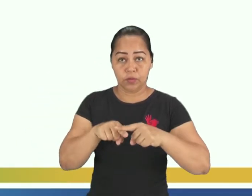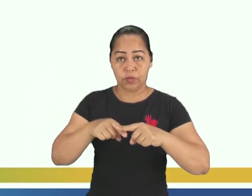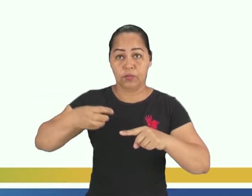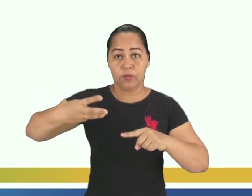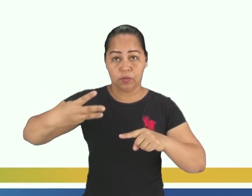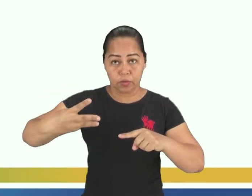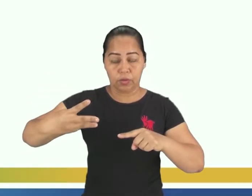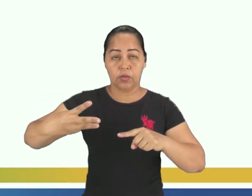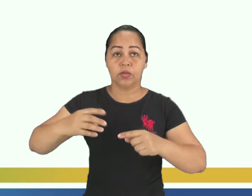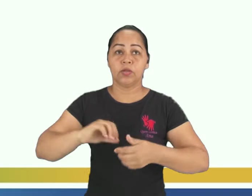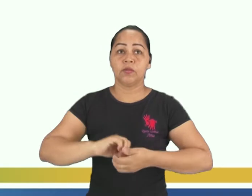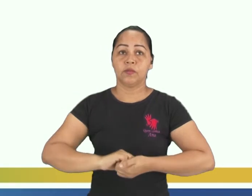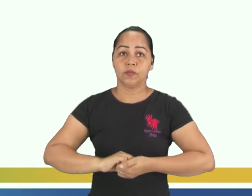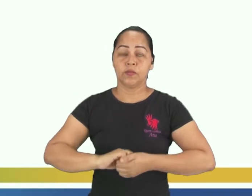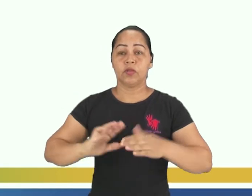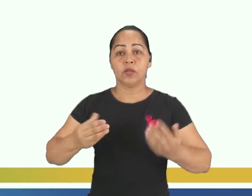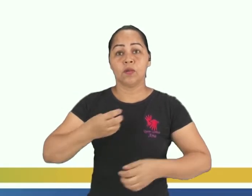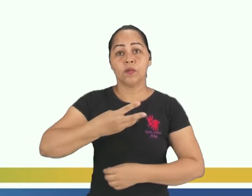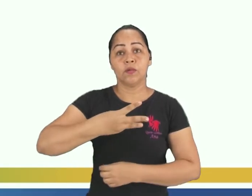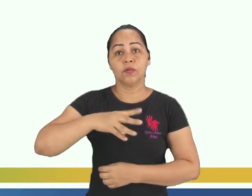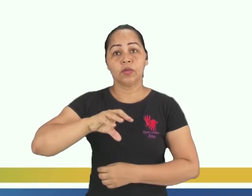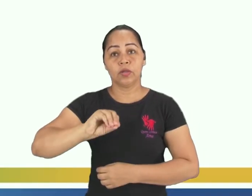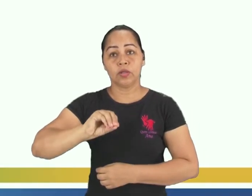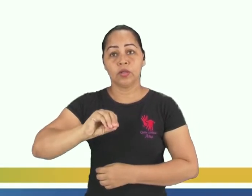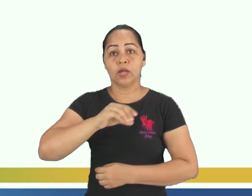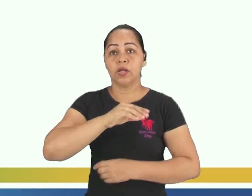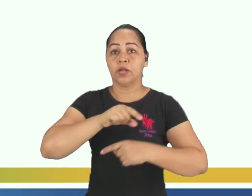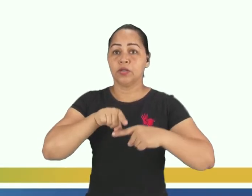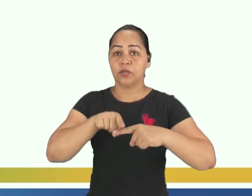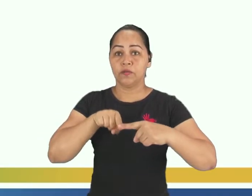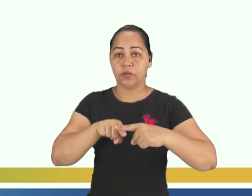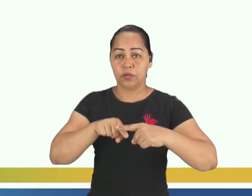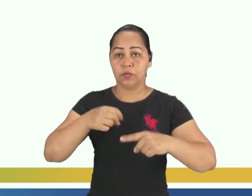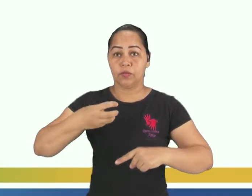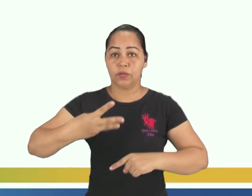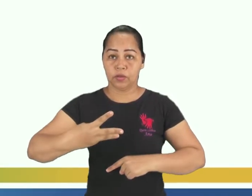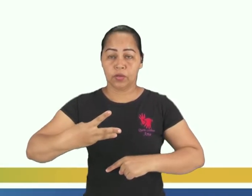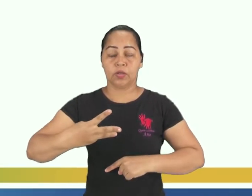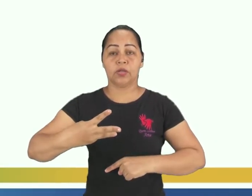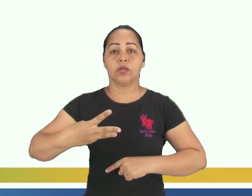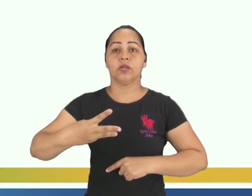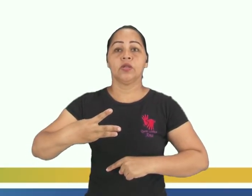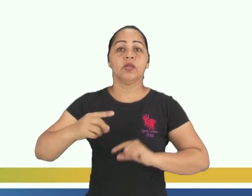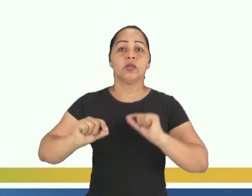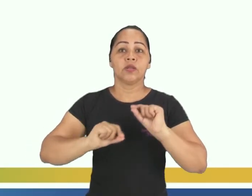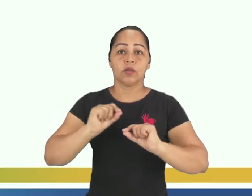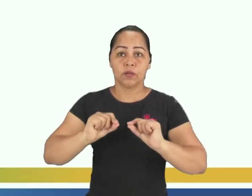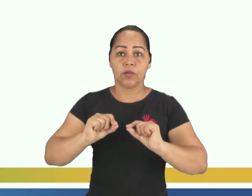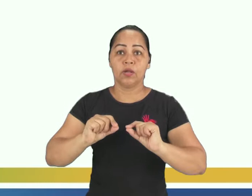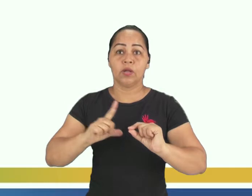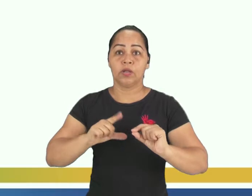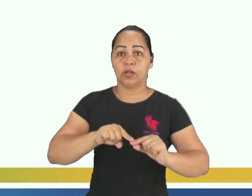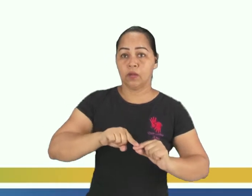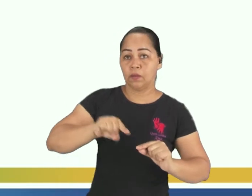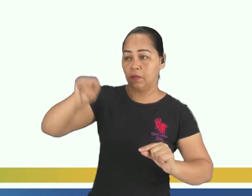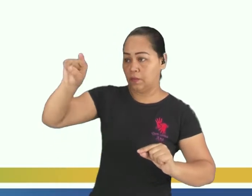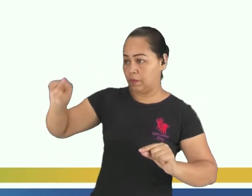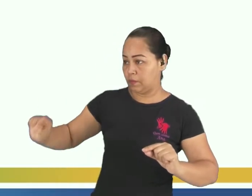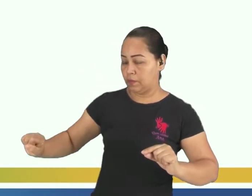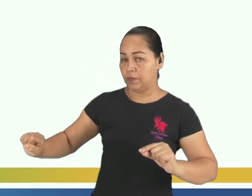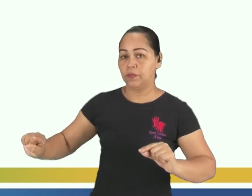que o nosso lado vai ser igual a 30 dividido para 3. Lembrando que 30 é a medida do perímetro desse